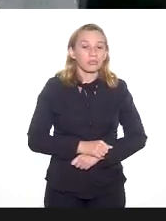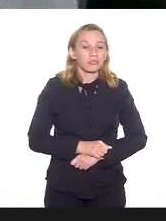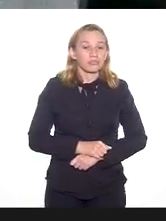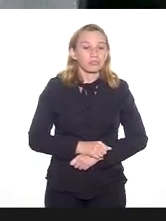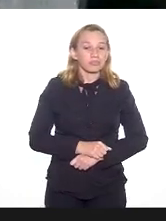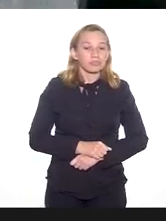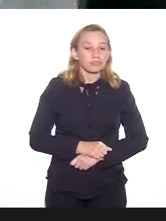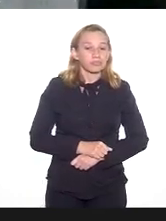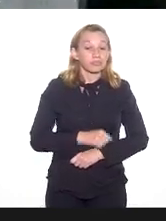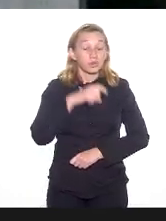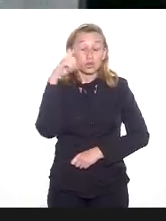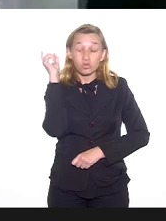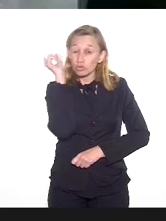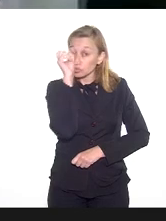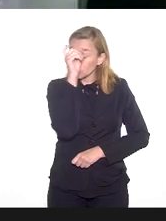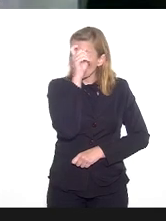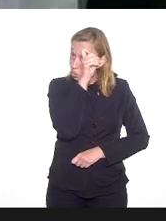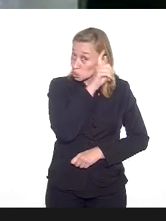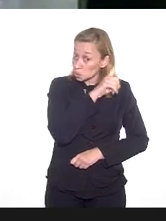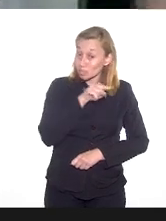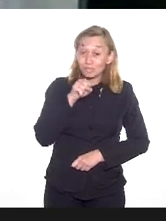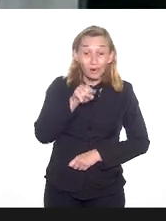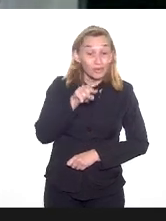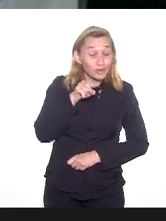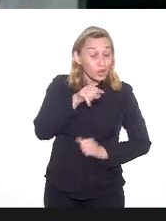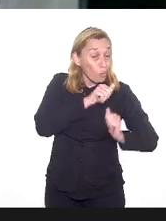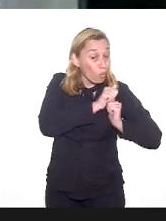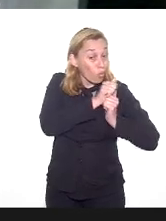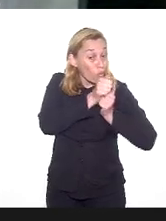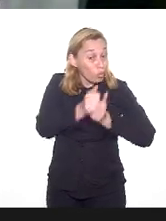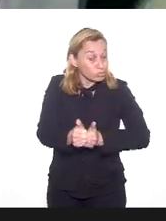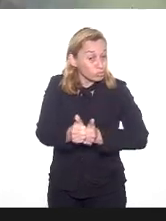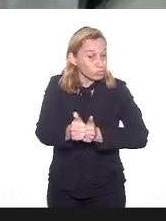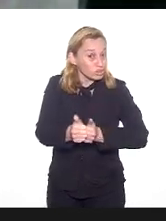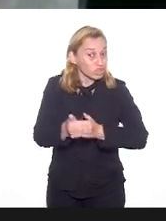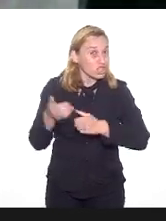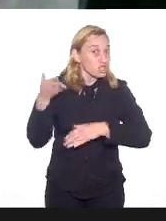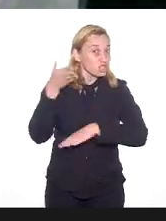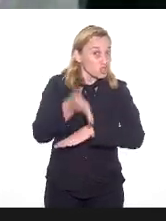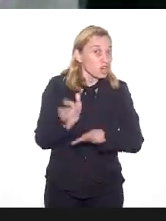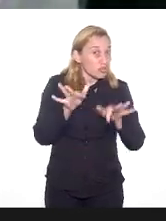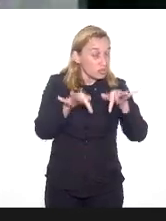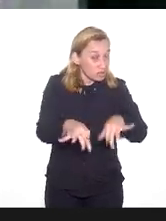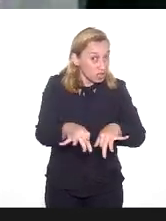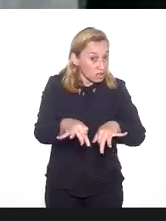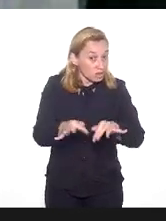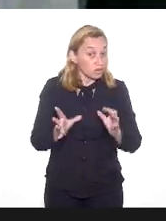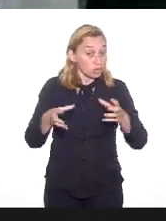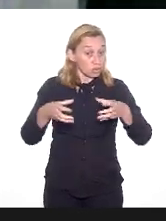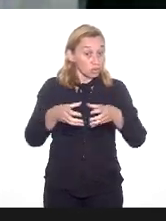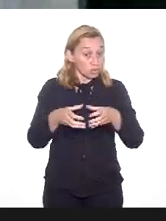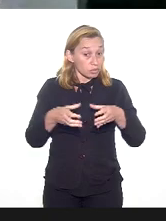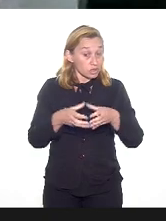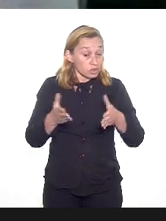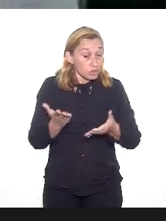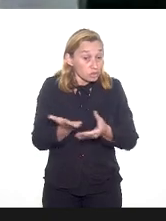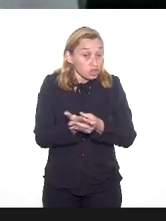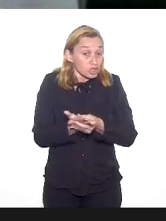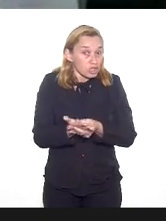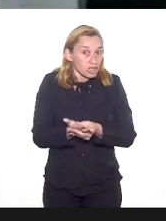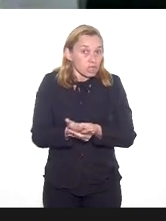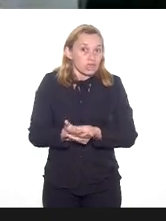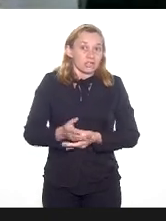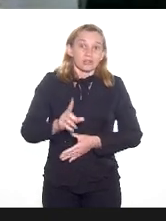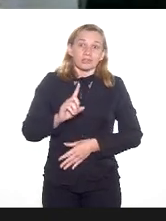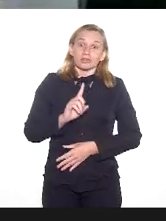as dificuldades para você conduzir e chegar ao final de uma comissão parlamentar de inquérito não